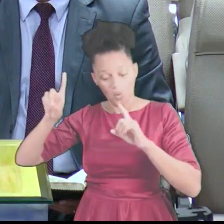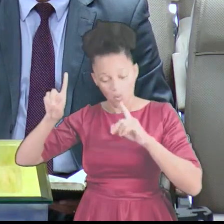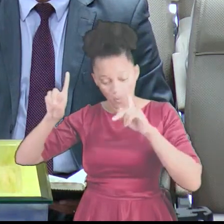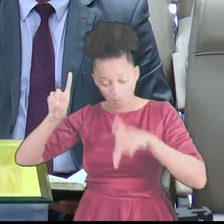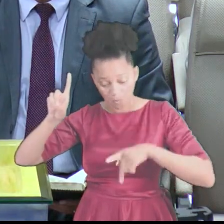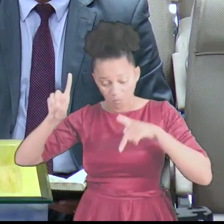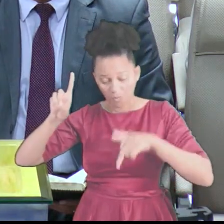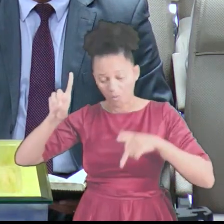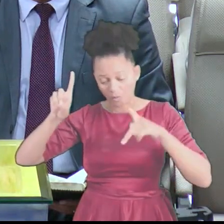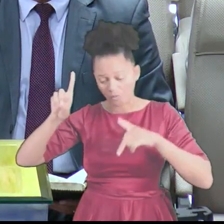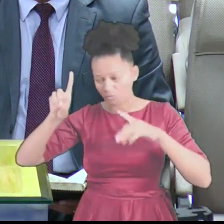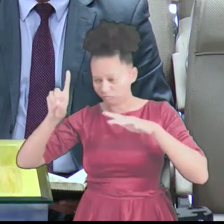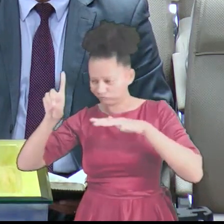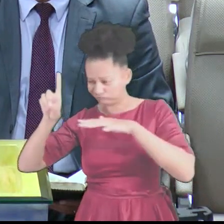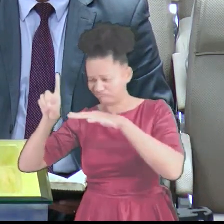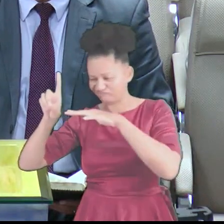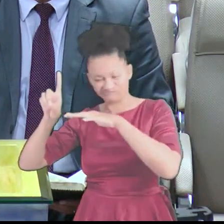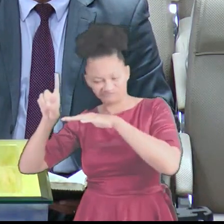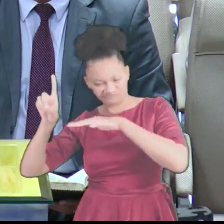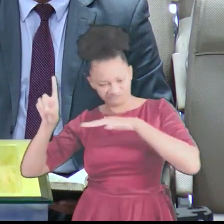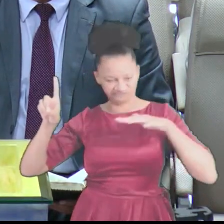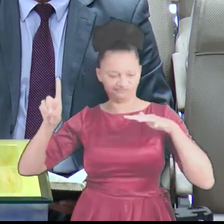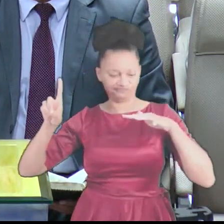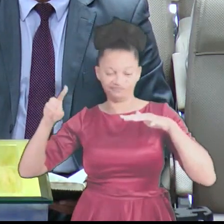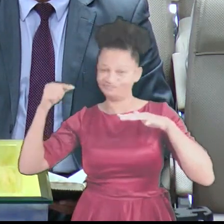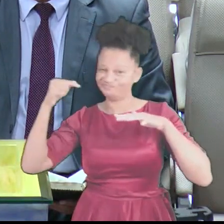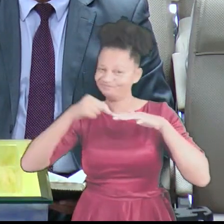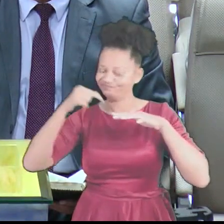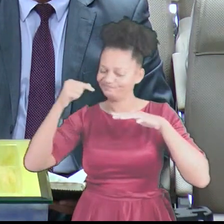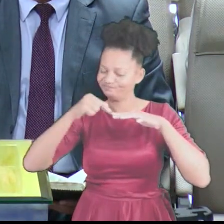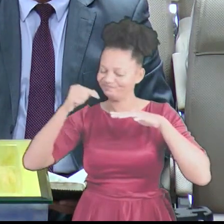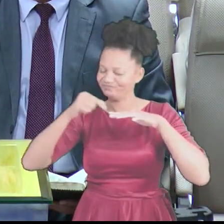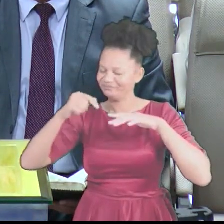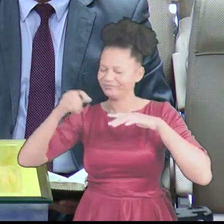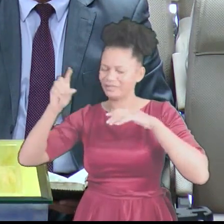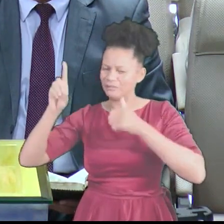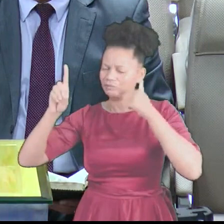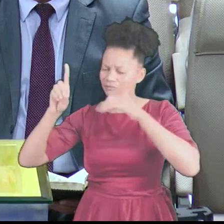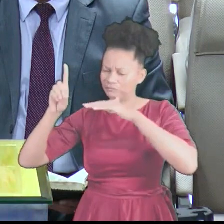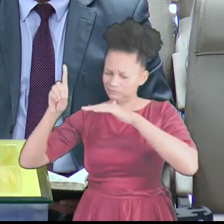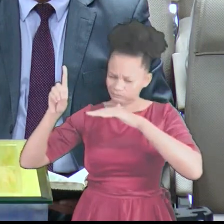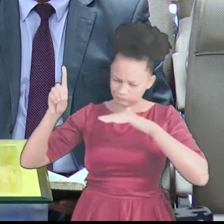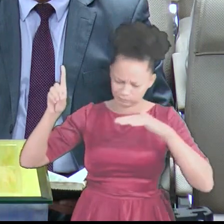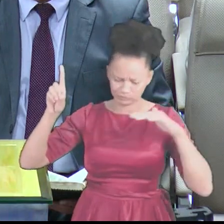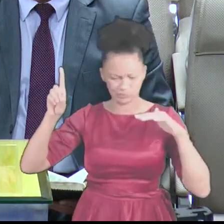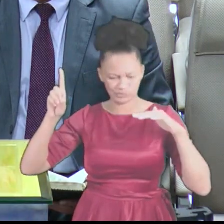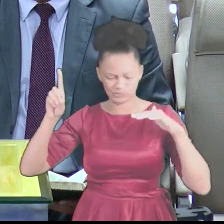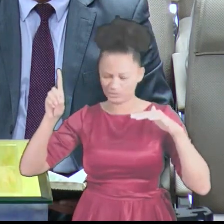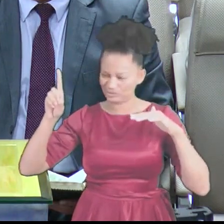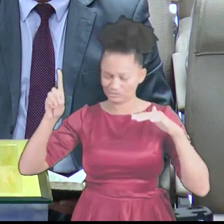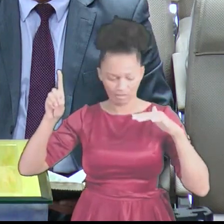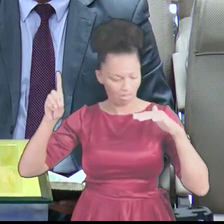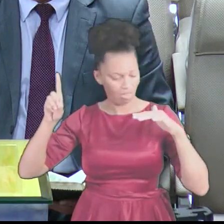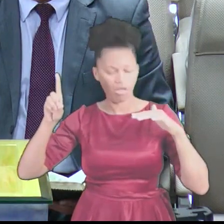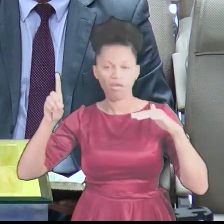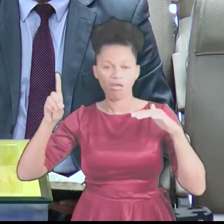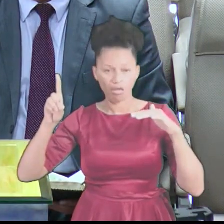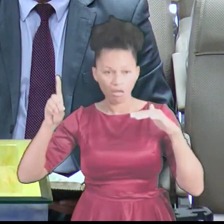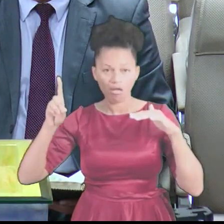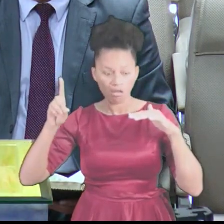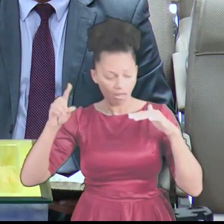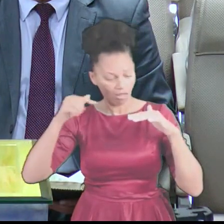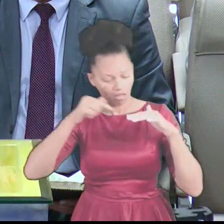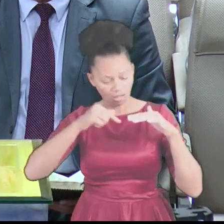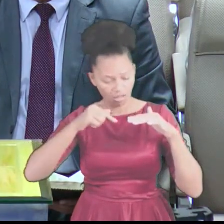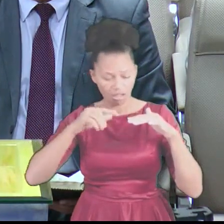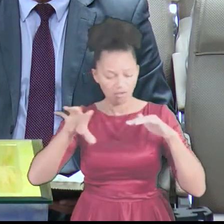seu povo que se afastou do Deus que o chamou. E quando Israel se afasta de Deus,